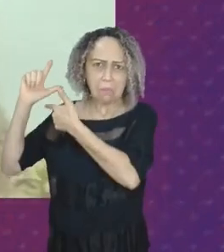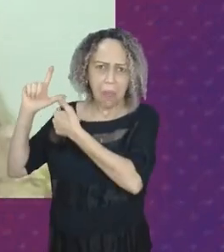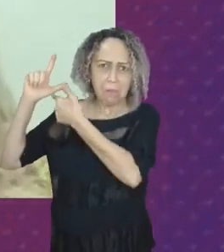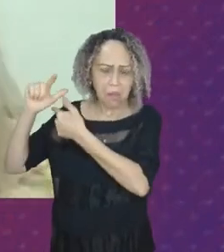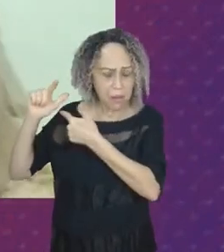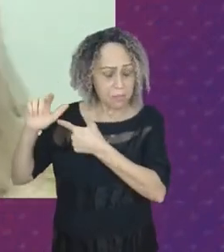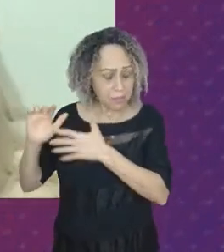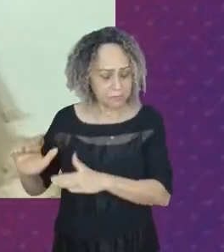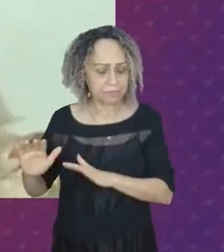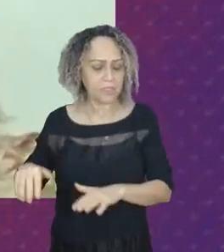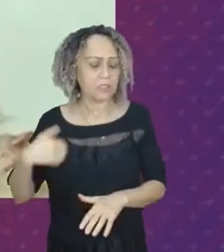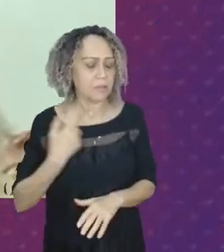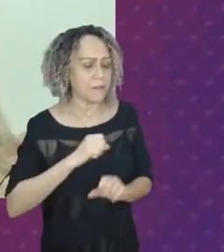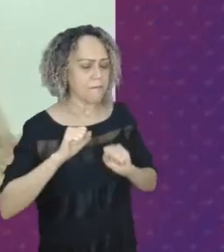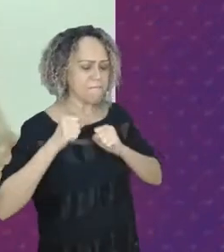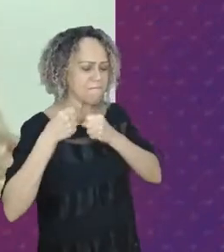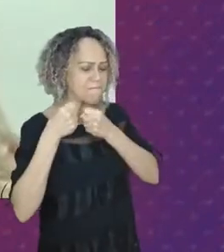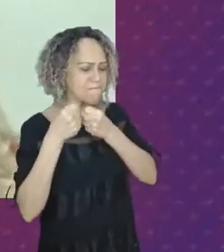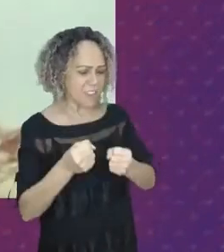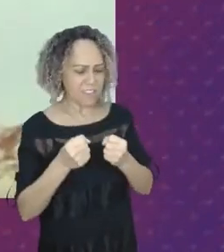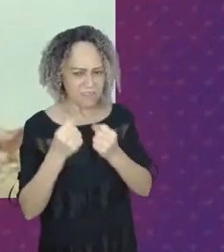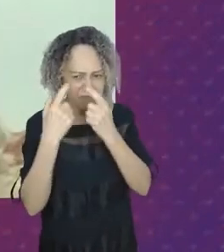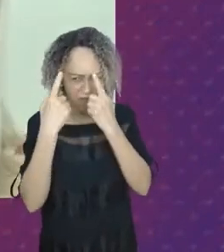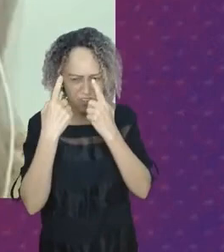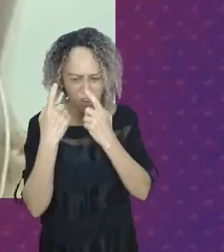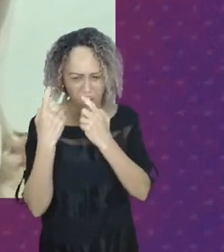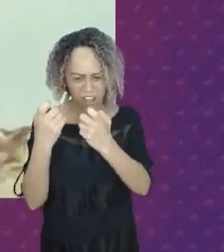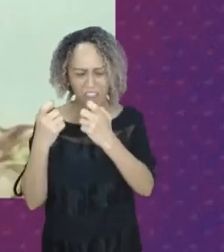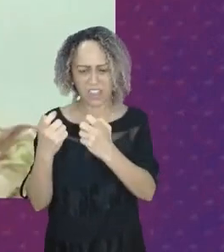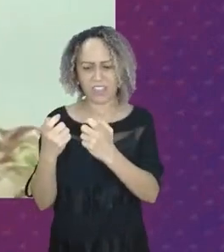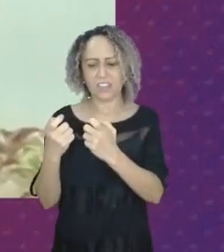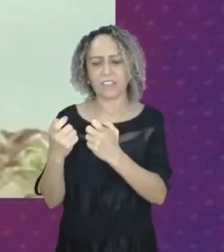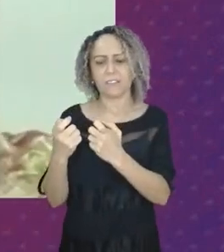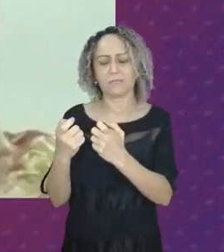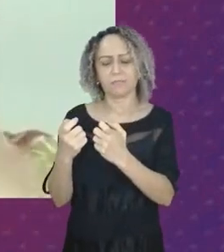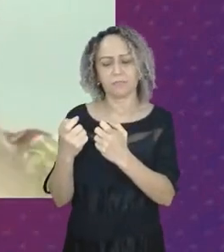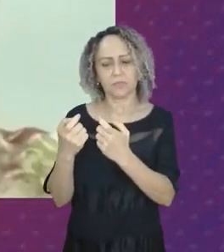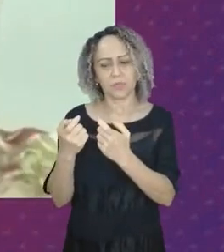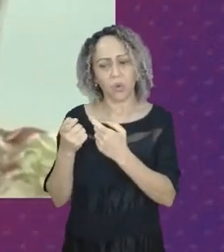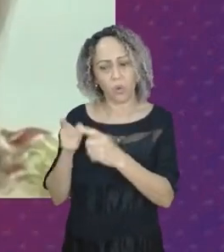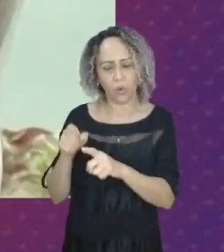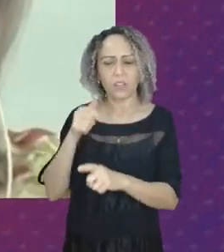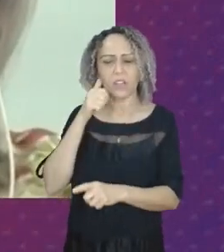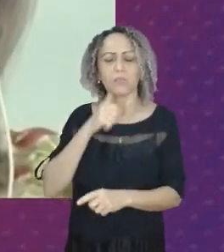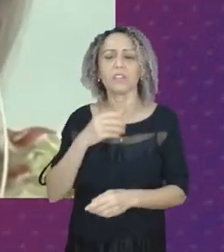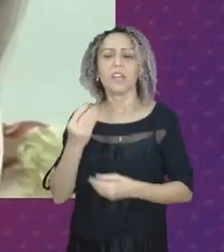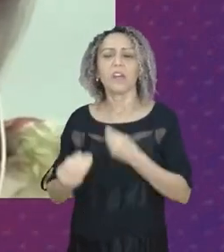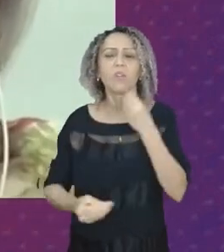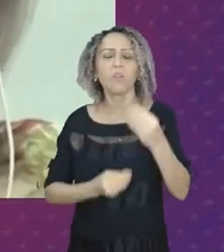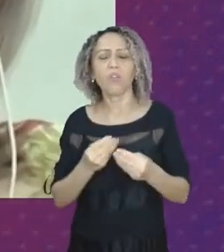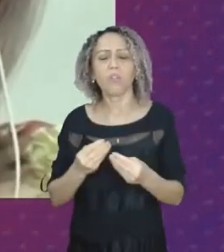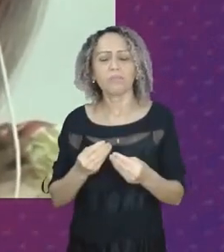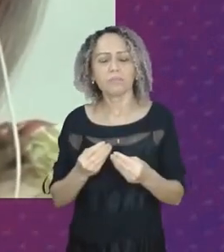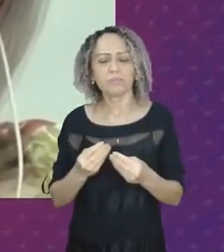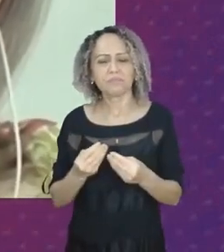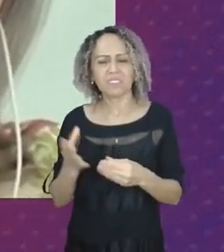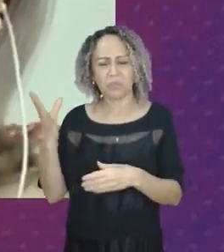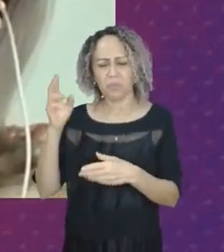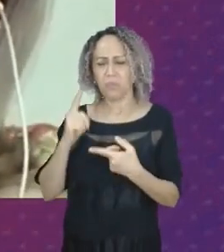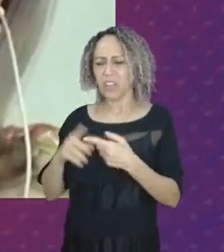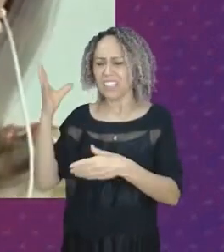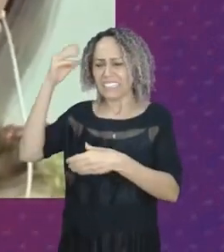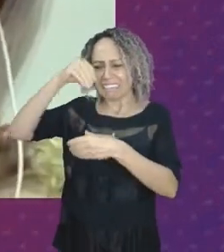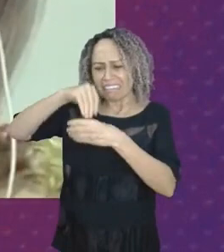violência contra a mulher, que não é um caso ou outro, que está arraigada na cultura, é fundamental